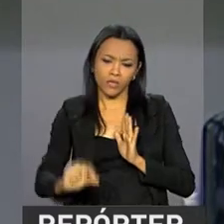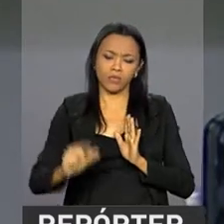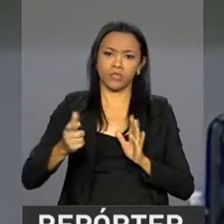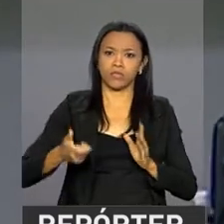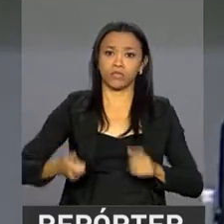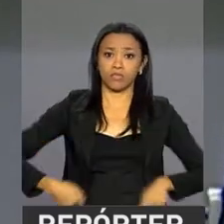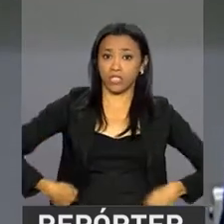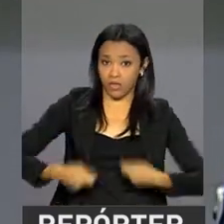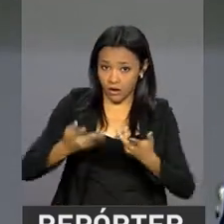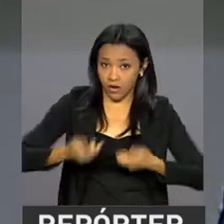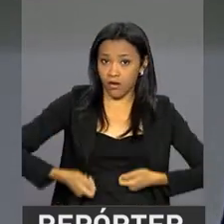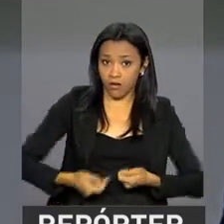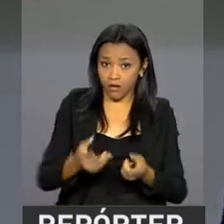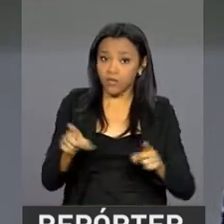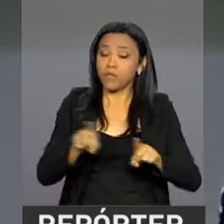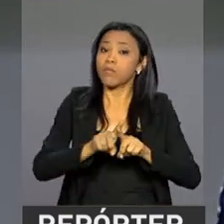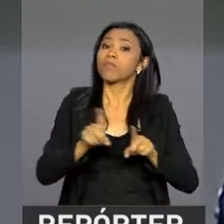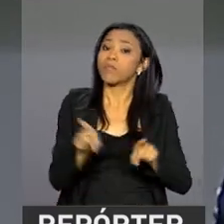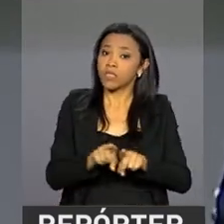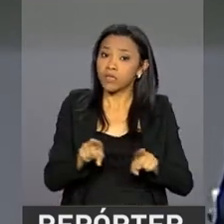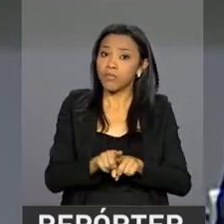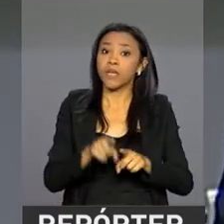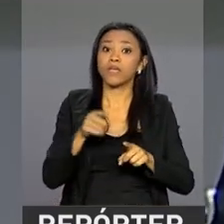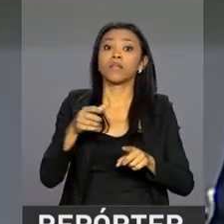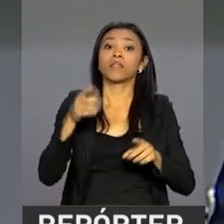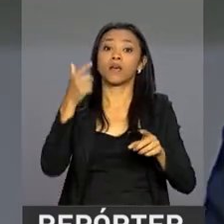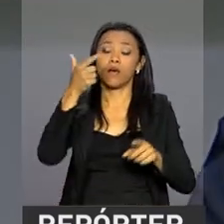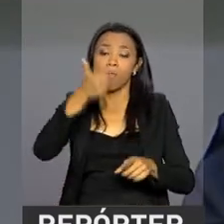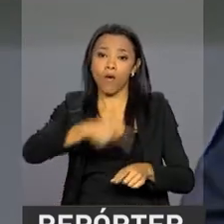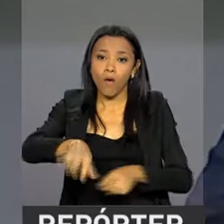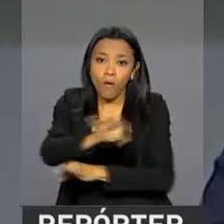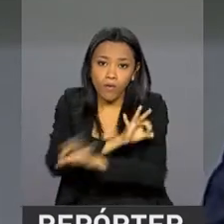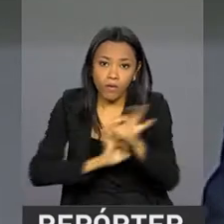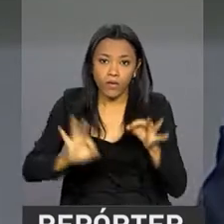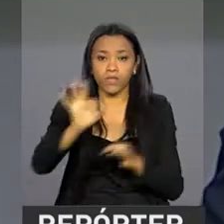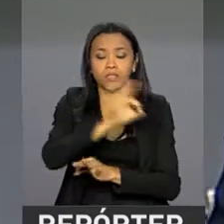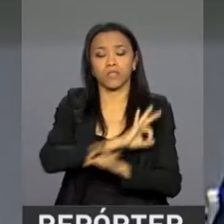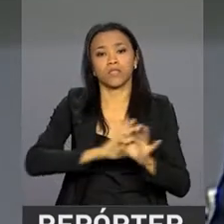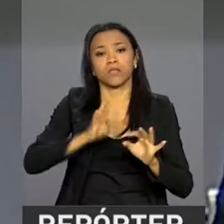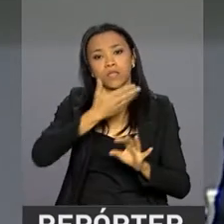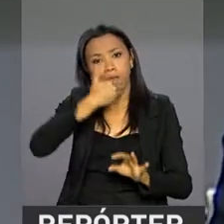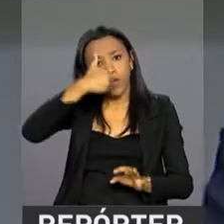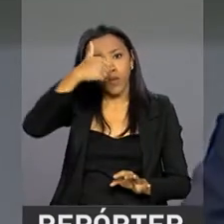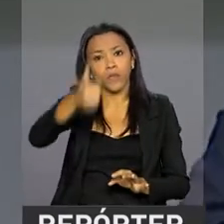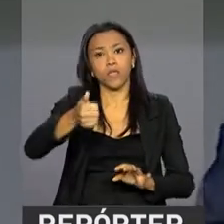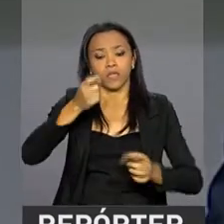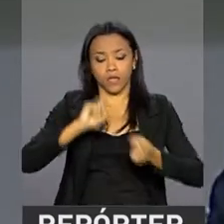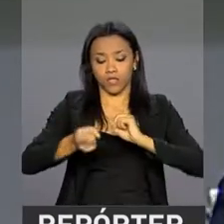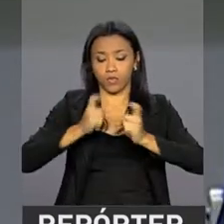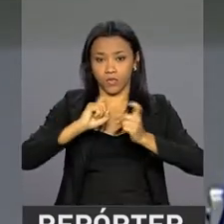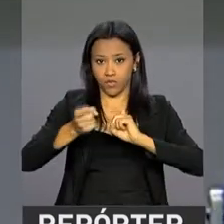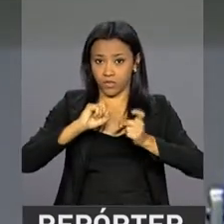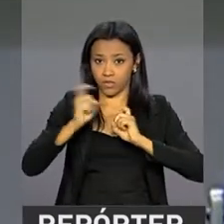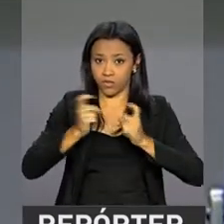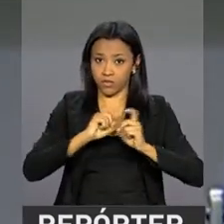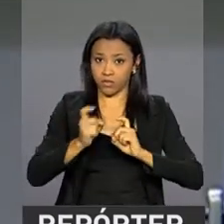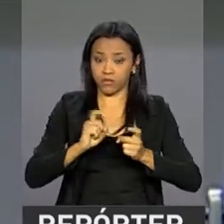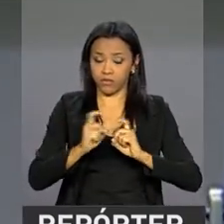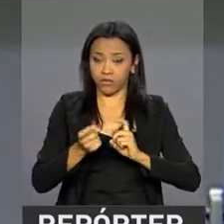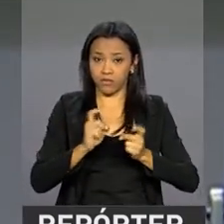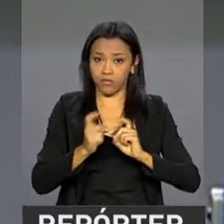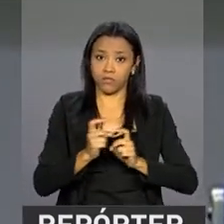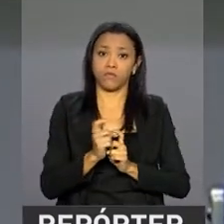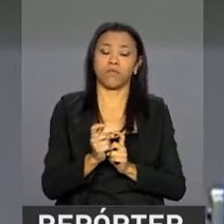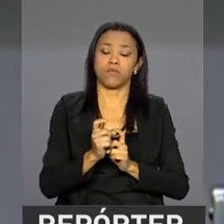vão também no sentido da reorganização e da melhoria da gestão da força de trabalho